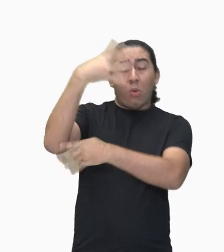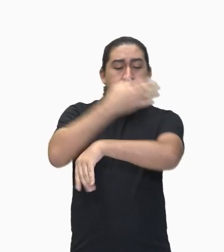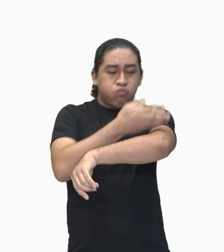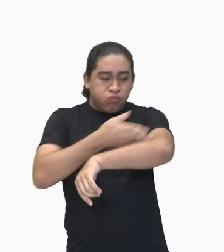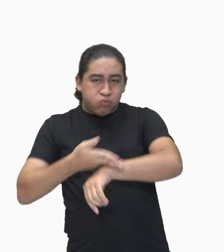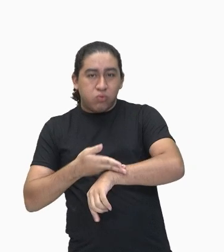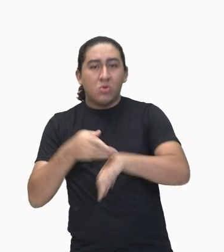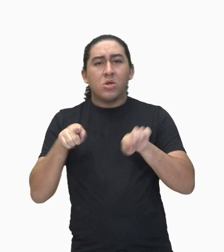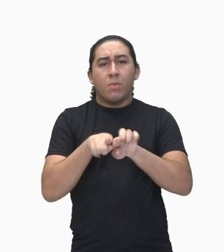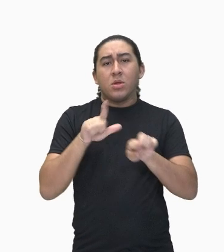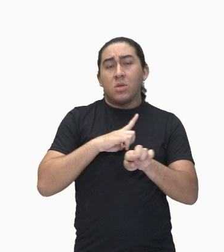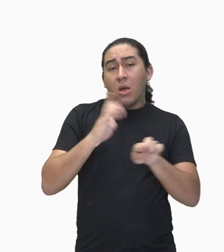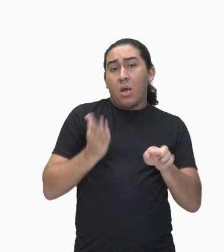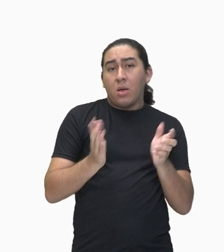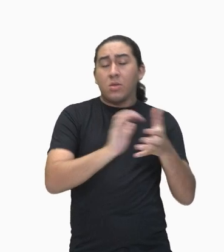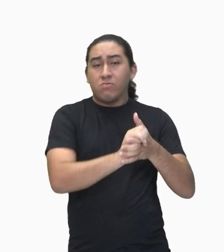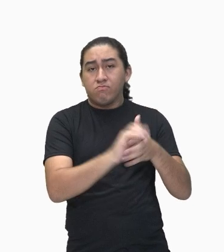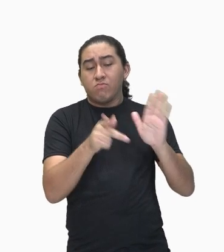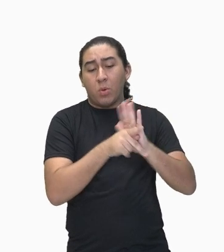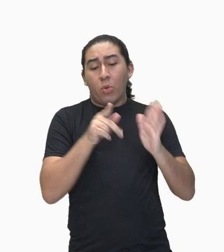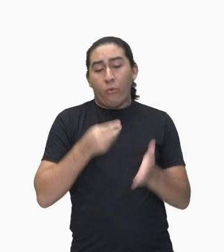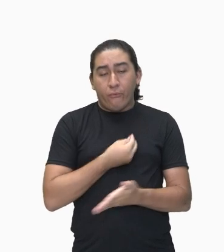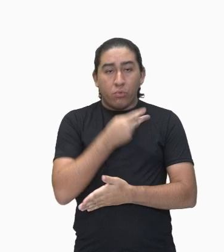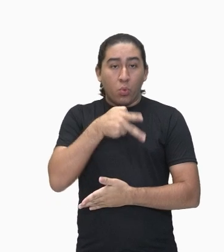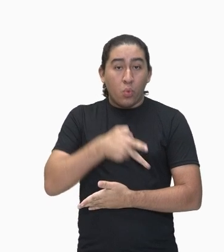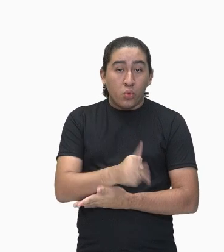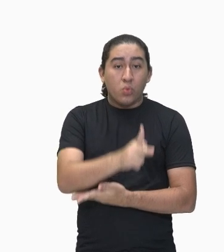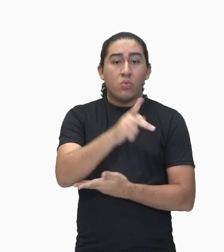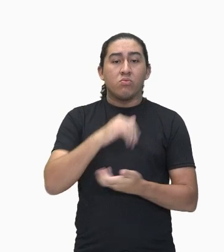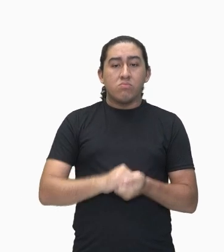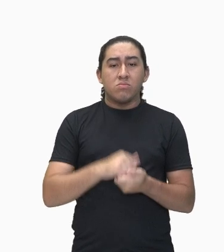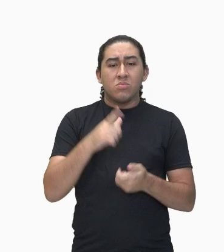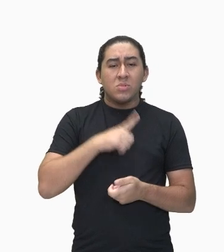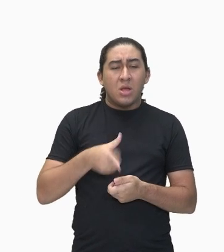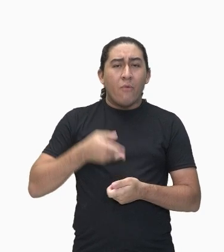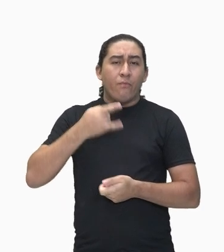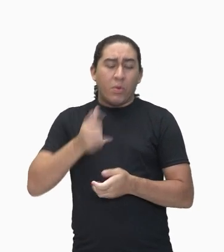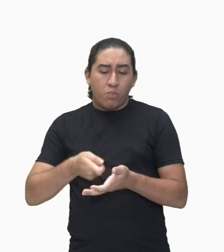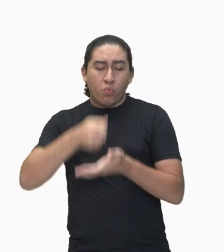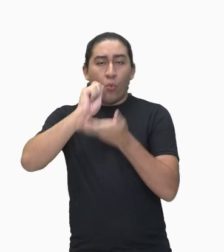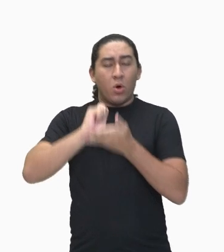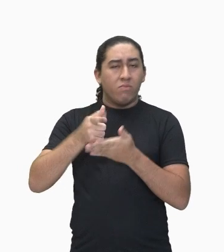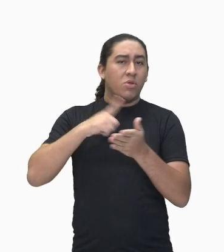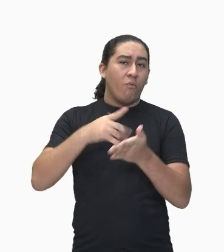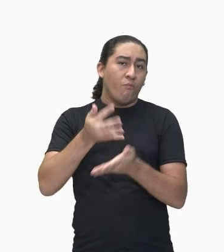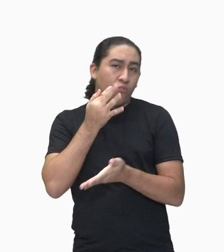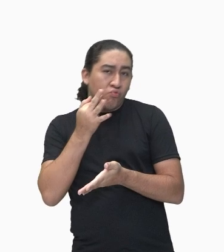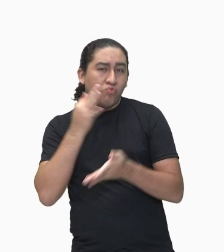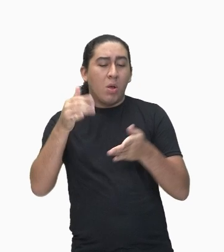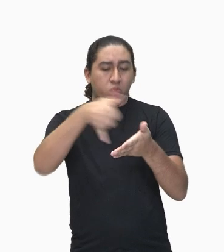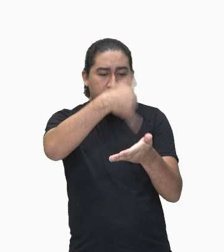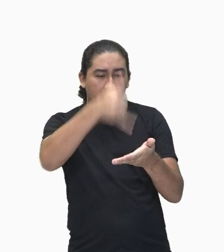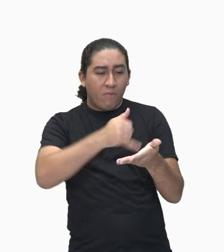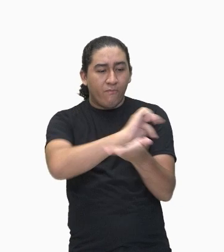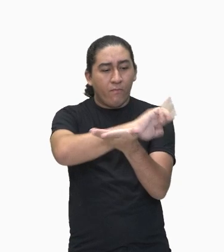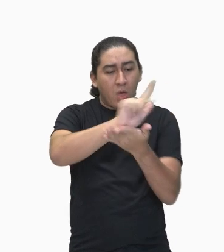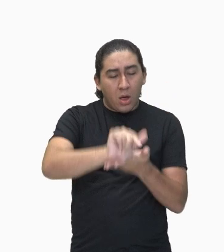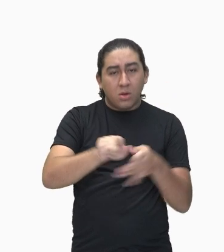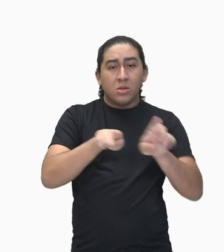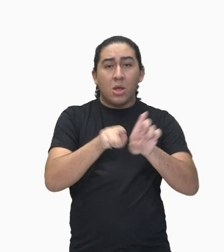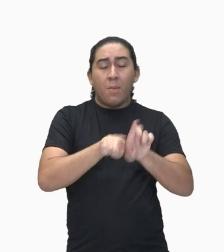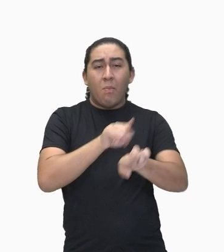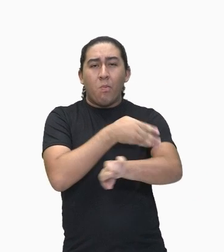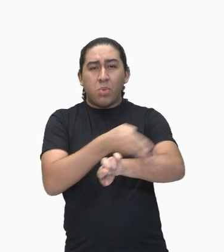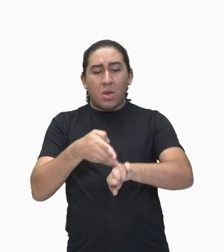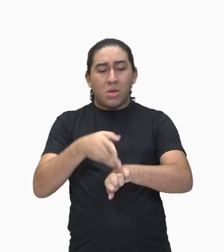próprio casal e nele assisto. Dá-me vinho, legume, fruta, azeite. Das brancas